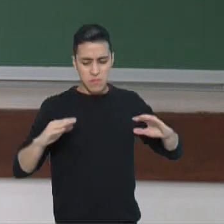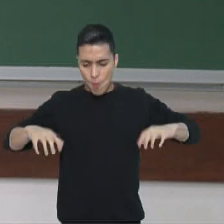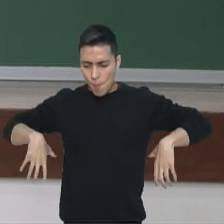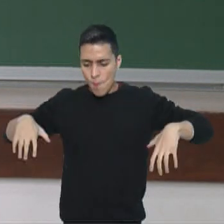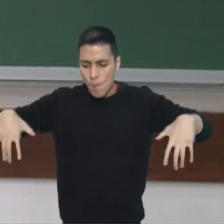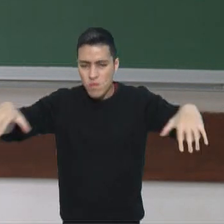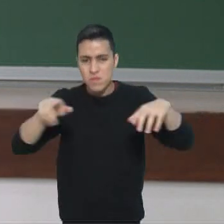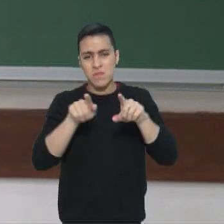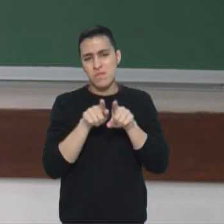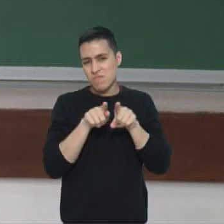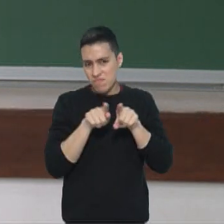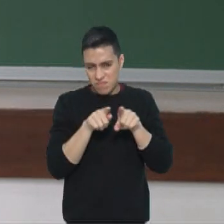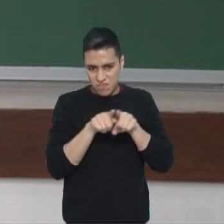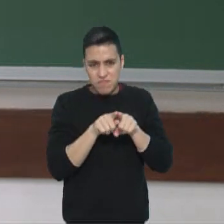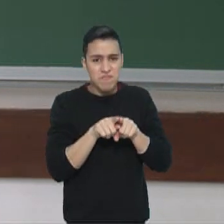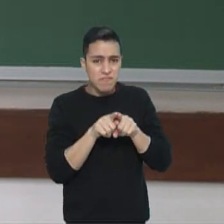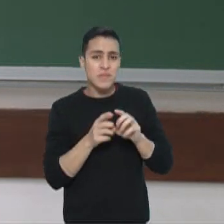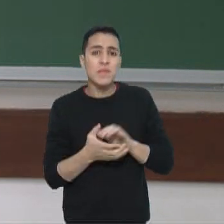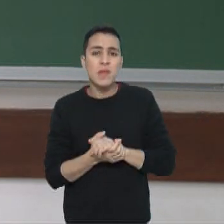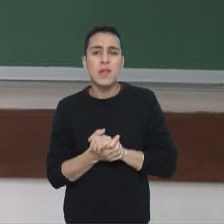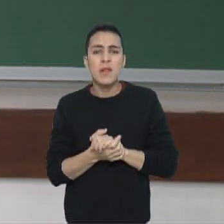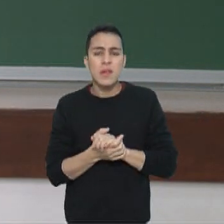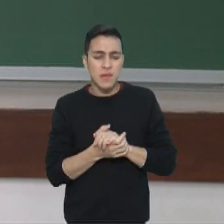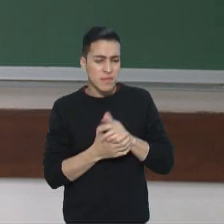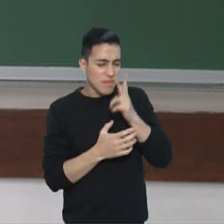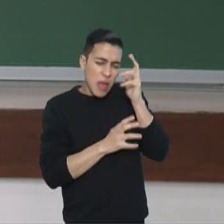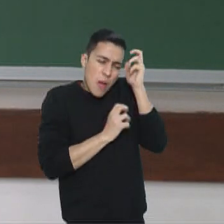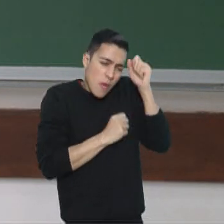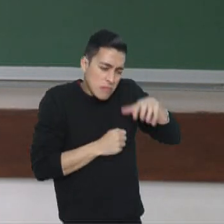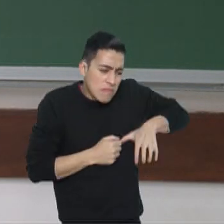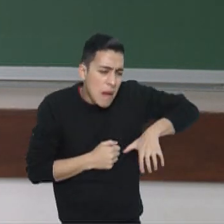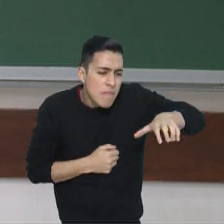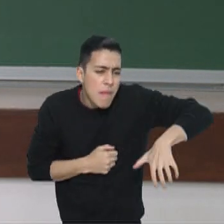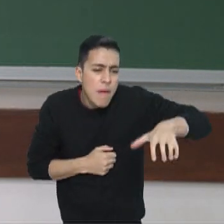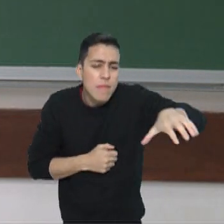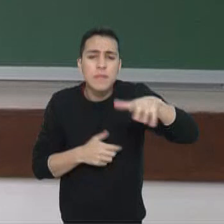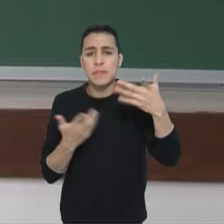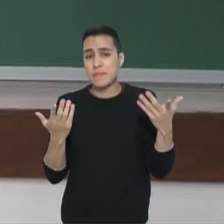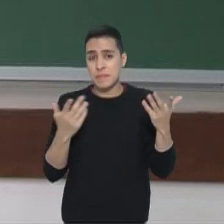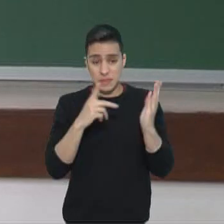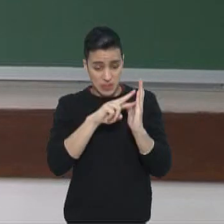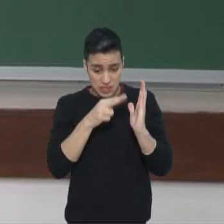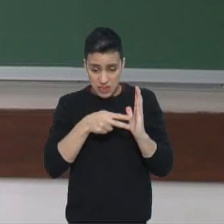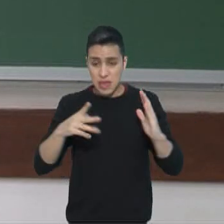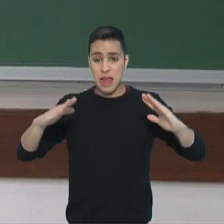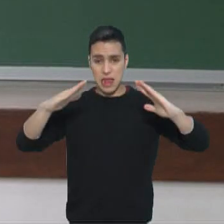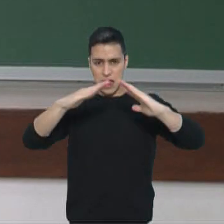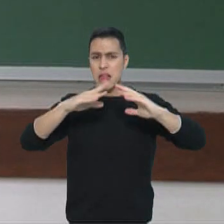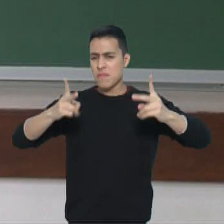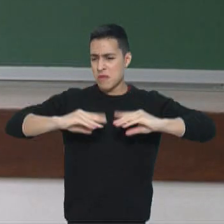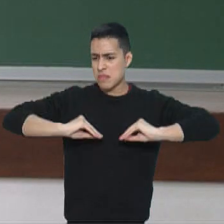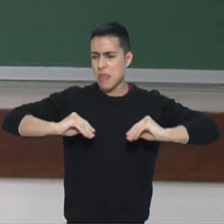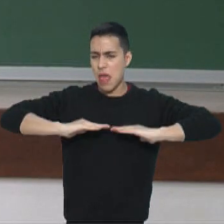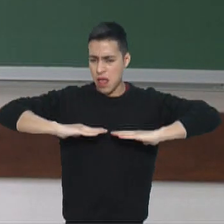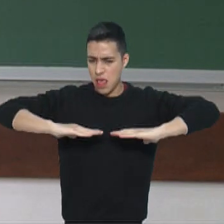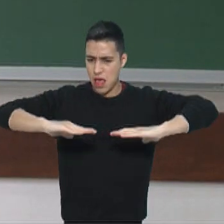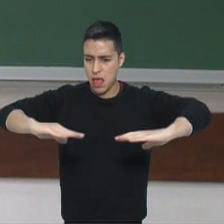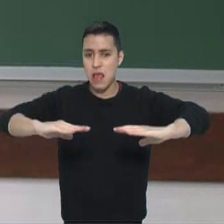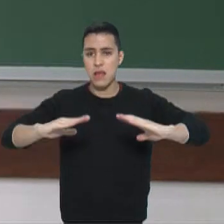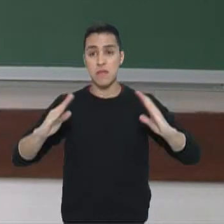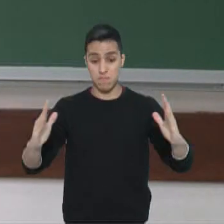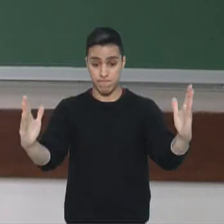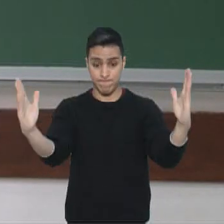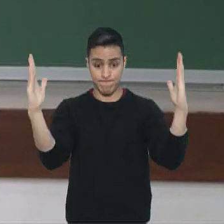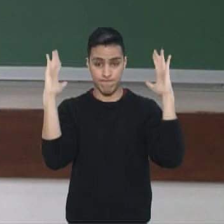de cubiculum, em latim, que significa quartos. Então, nós vamos ter uma habitação térrea das famílias